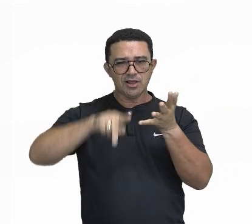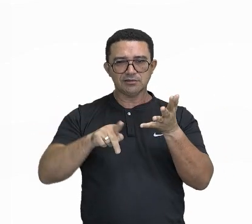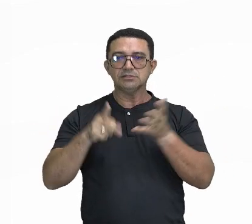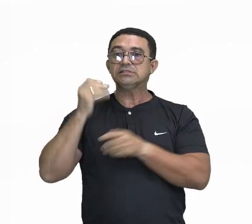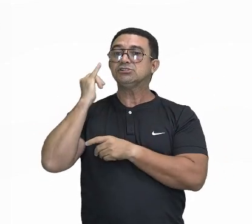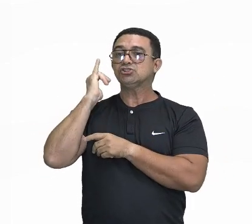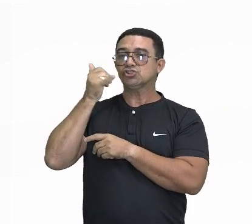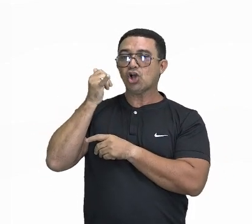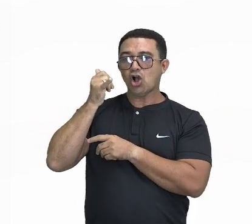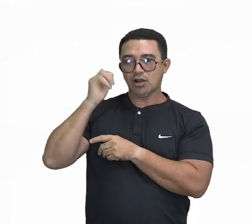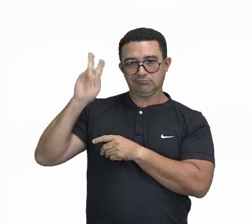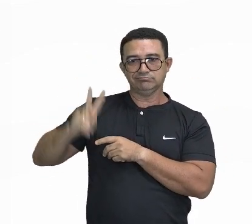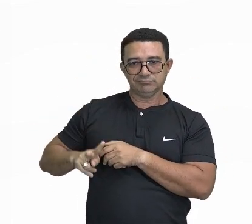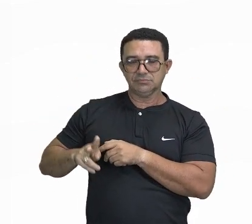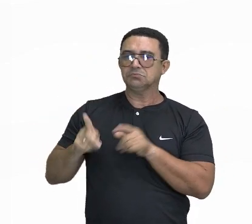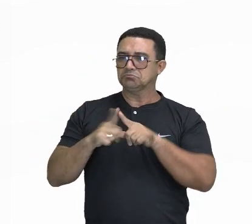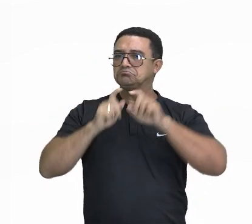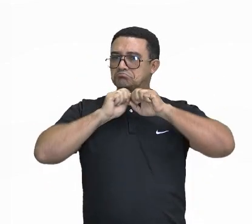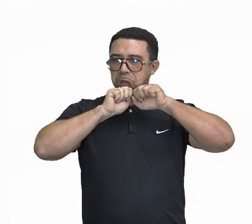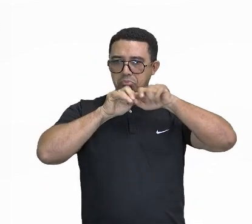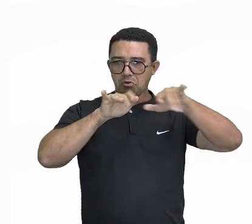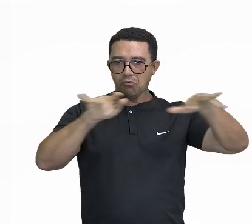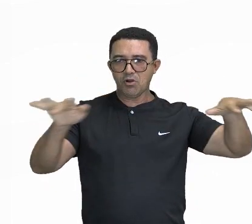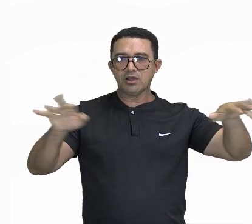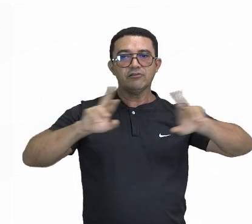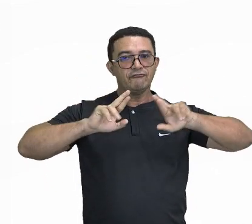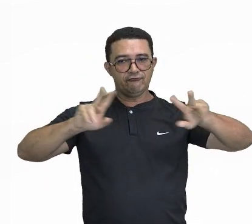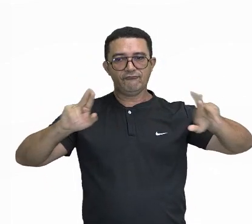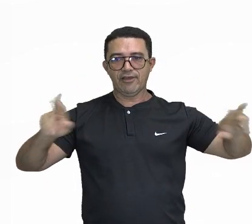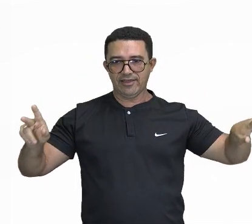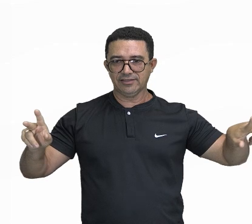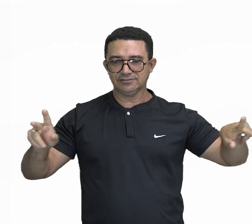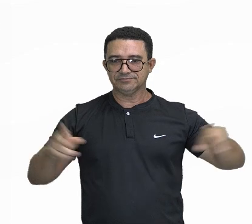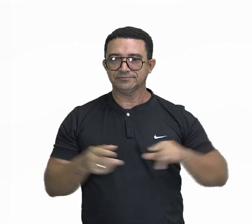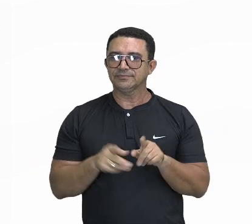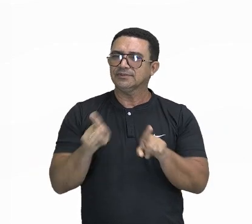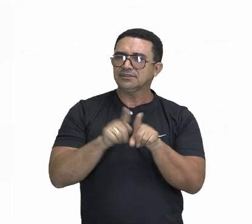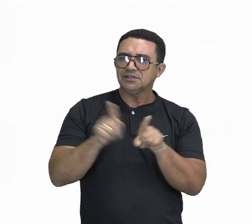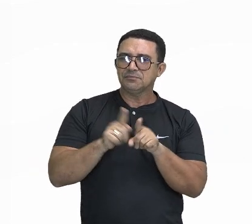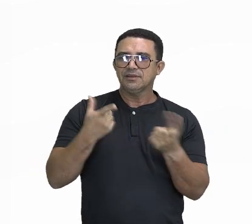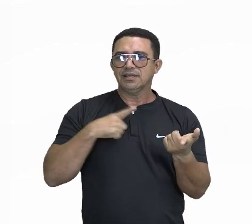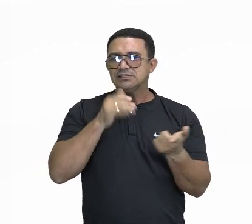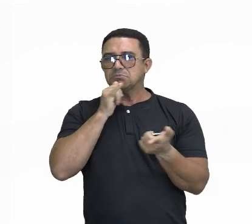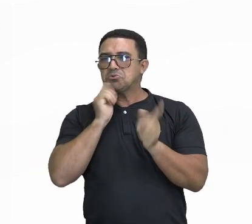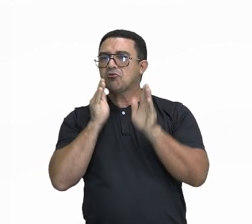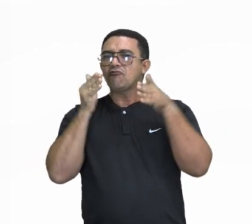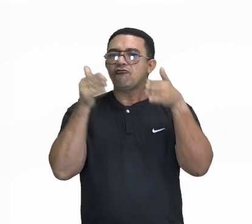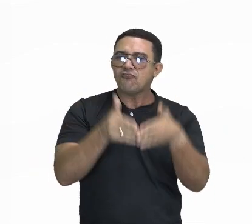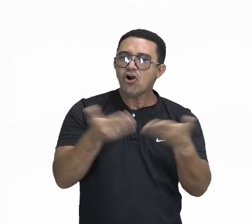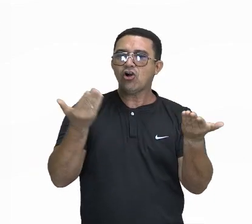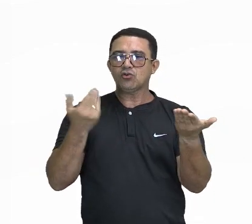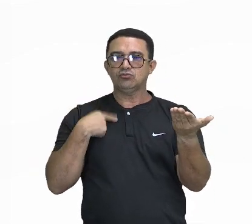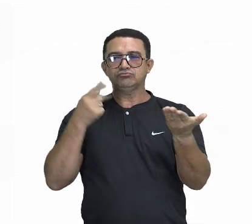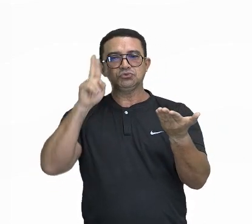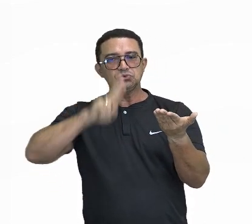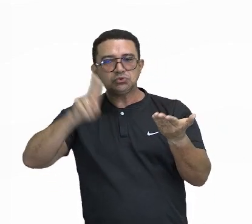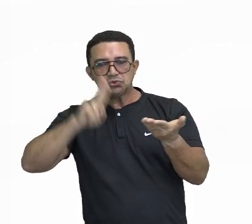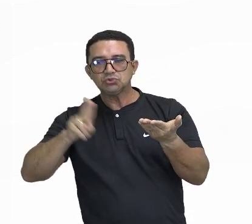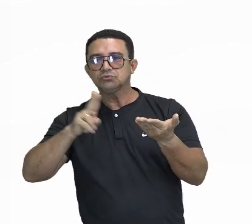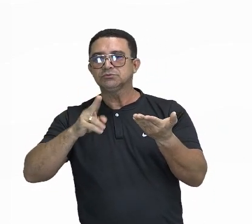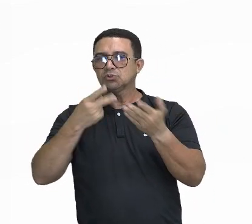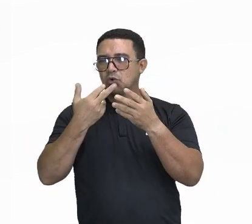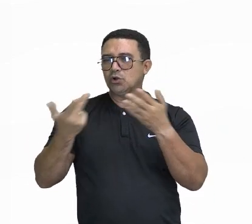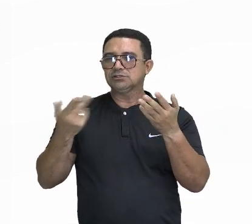história pode ser contada de diferentes maneiras, com diversos enfoques e recursos